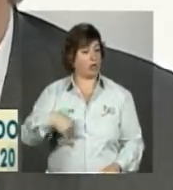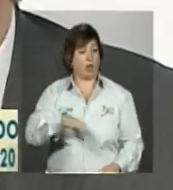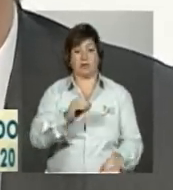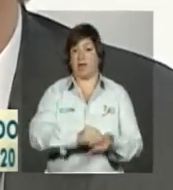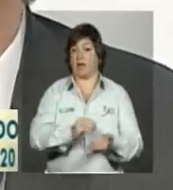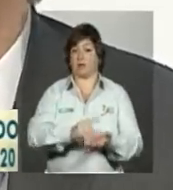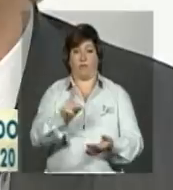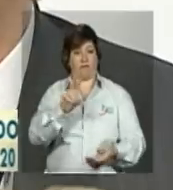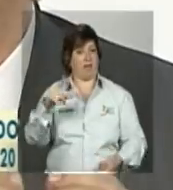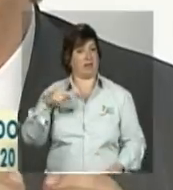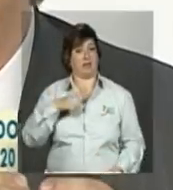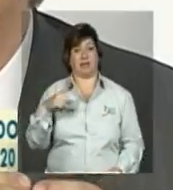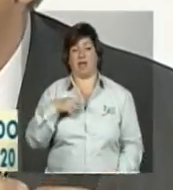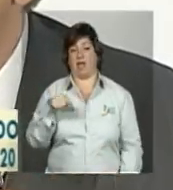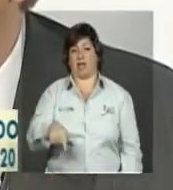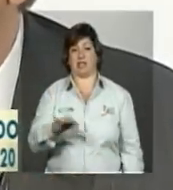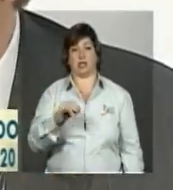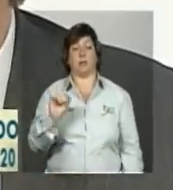tipo de